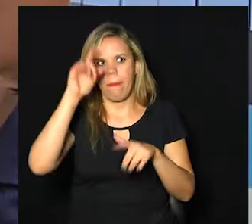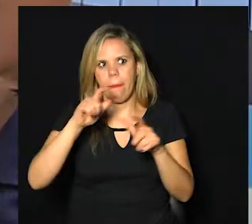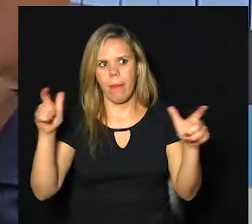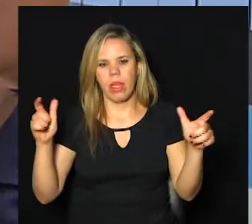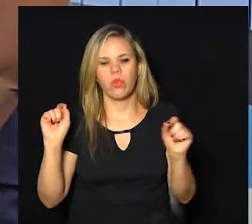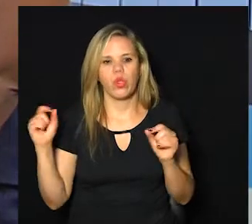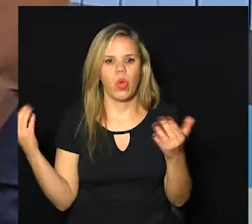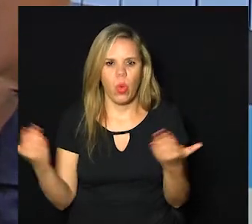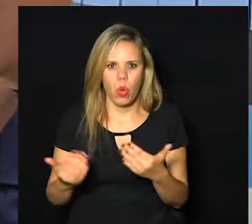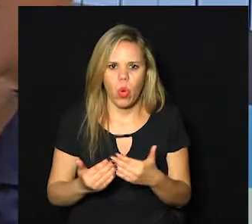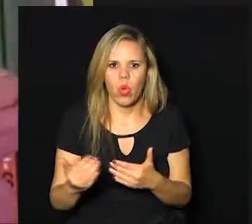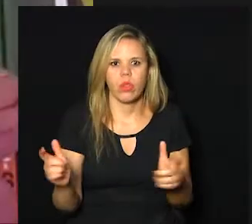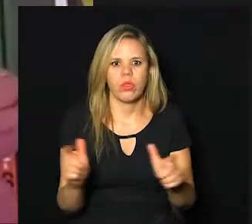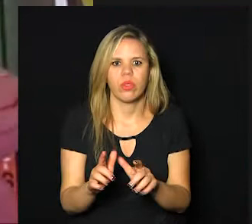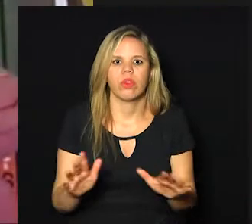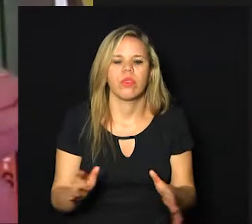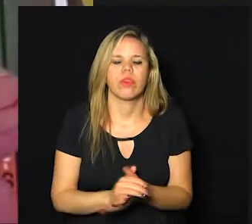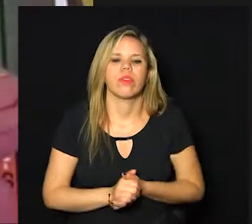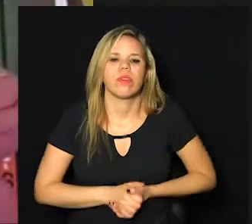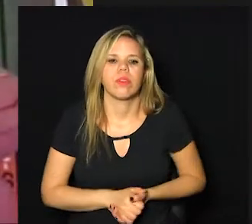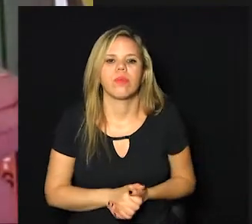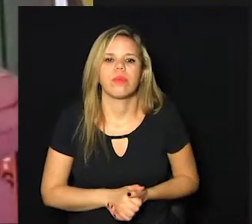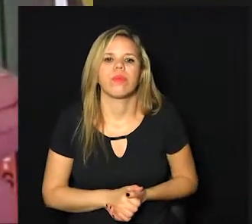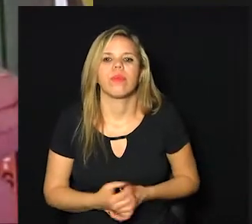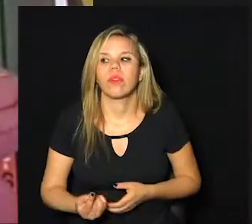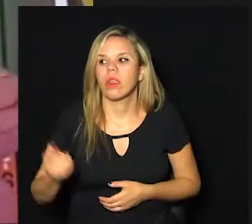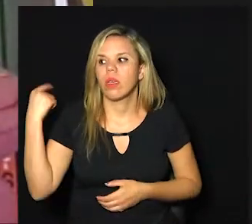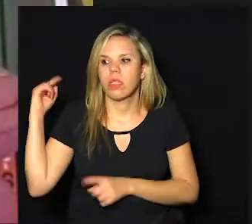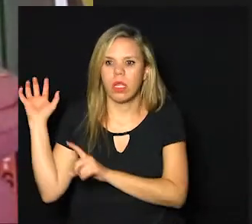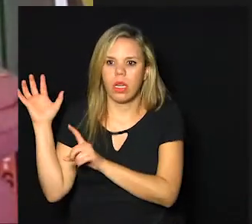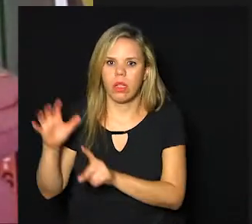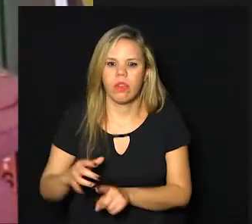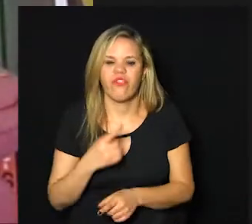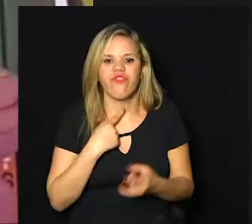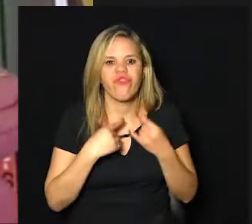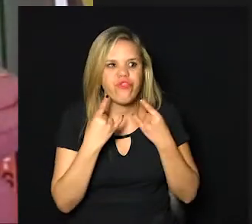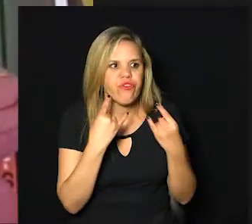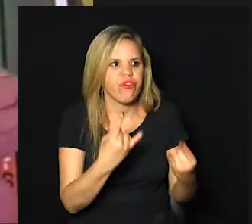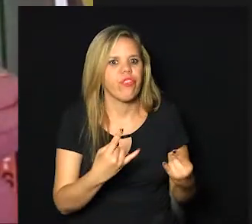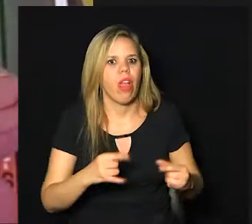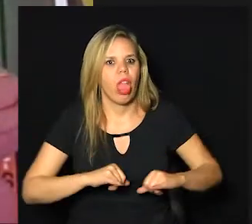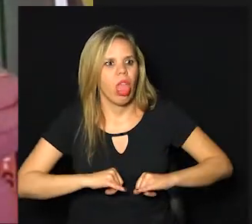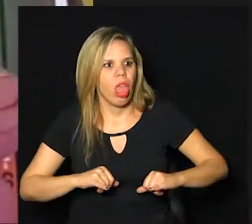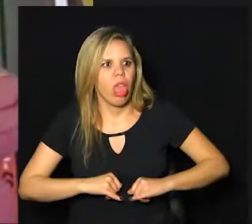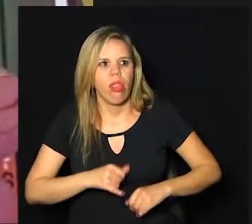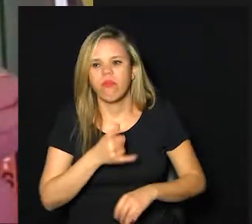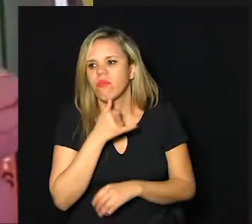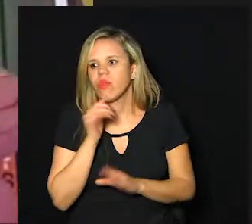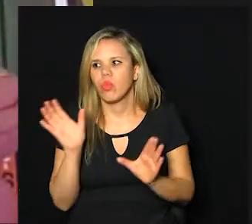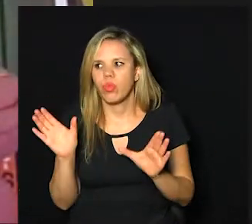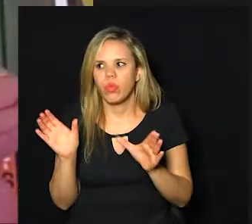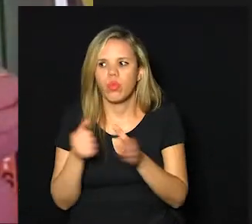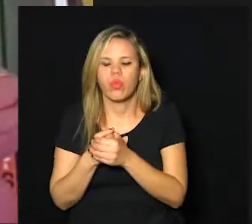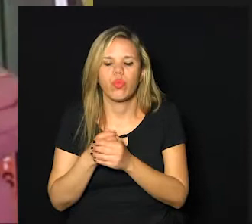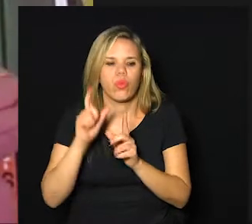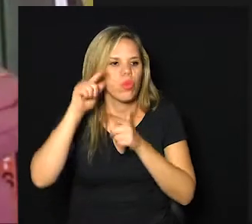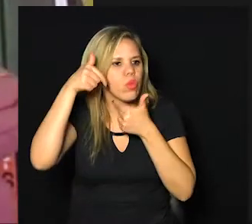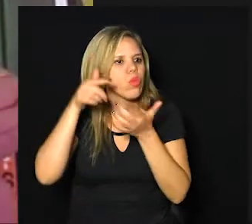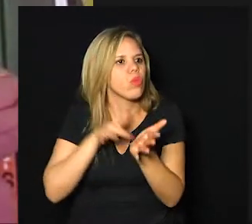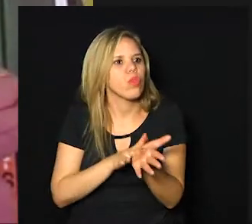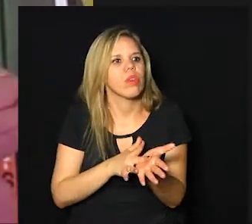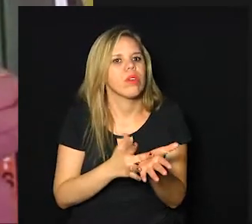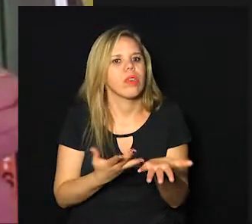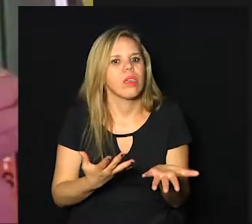né? Não que hoje não tenha tabu ainda, mas tinha muito mais que... Então, era tudo reprimido, era desejo, era dor, era tristeza, e isso ia virando sintoma